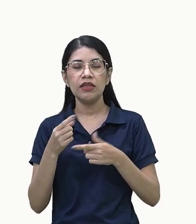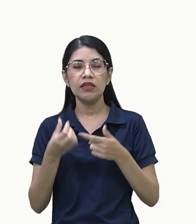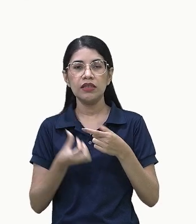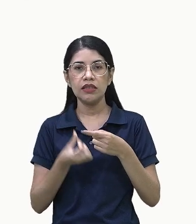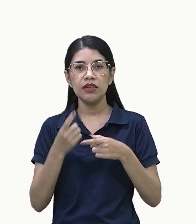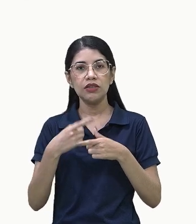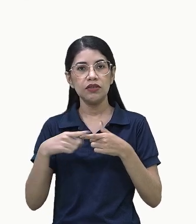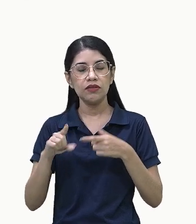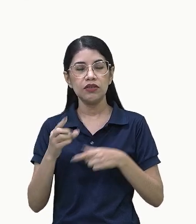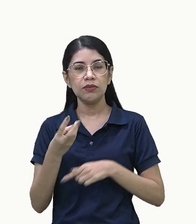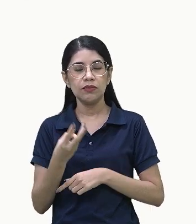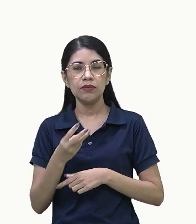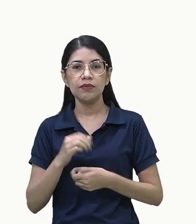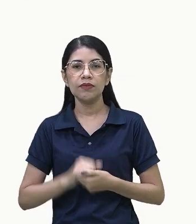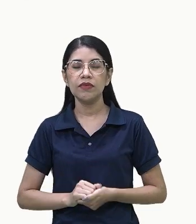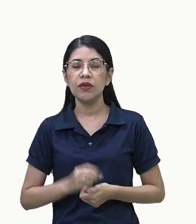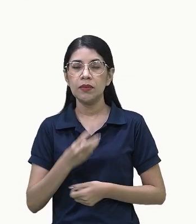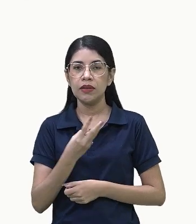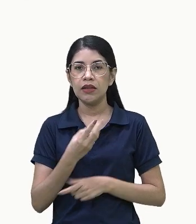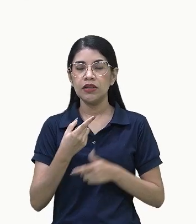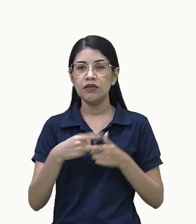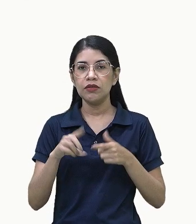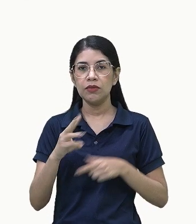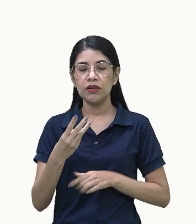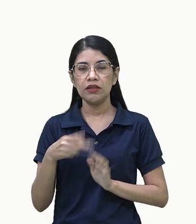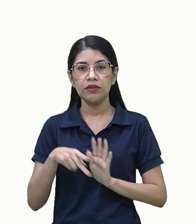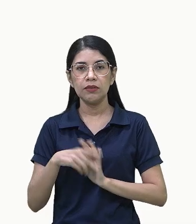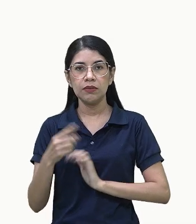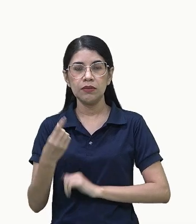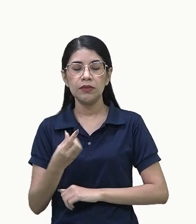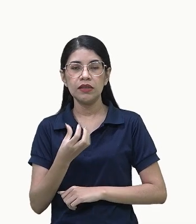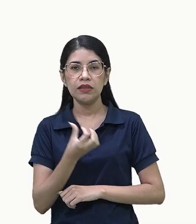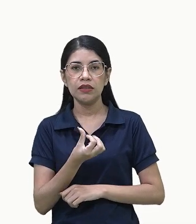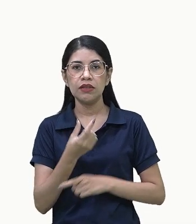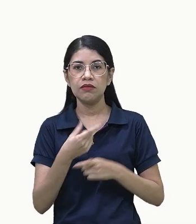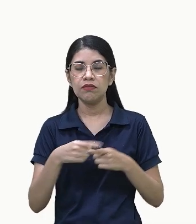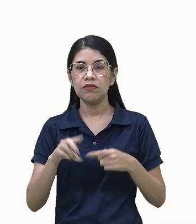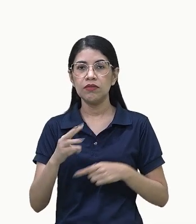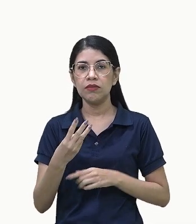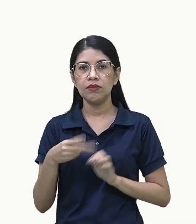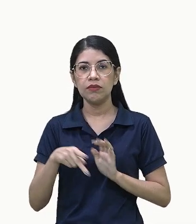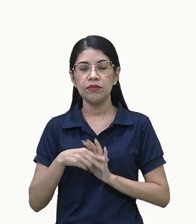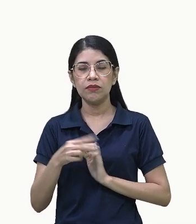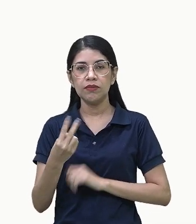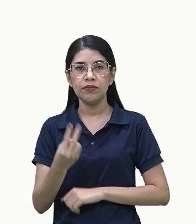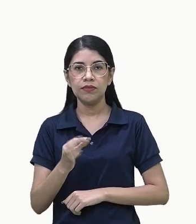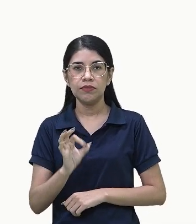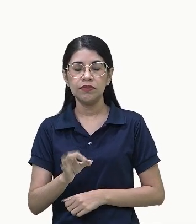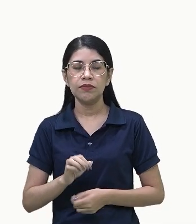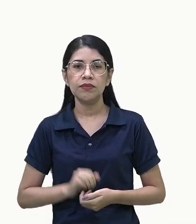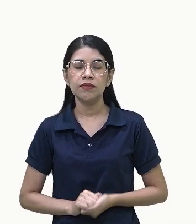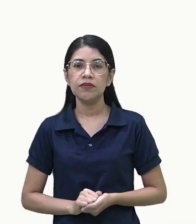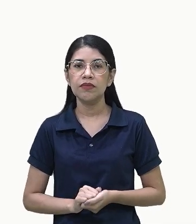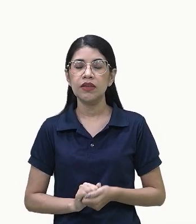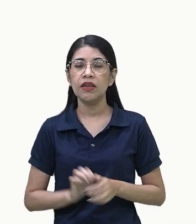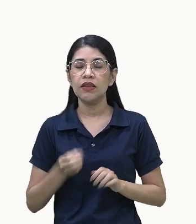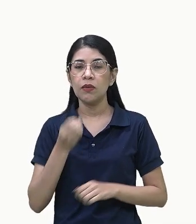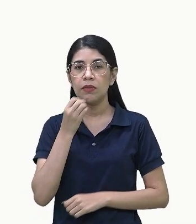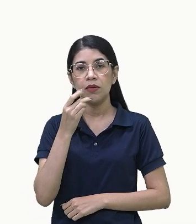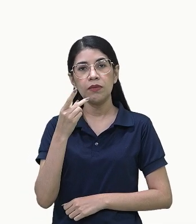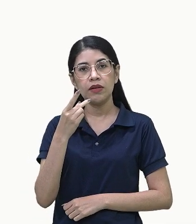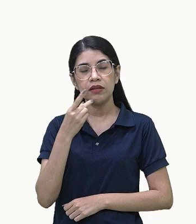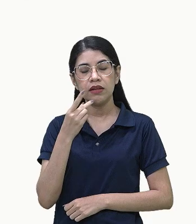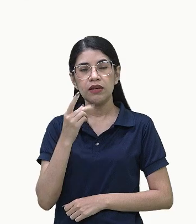que 3 dividido por 3 é 1 e 6 dividido por 3 é 2. Então, a